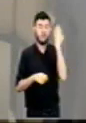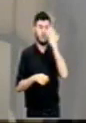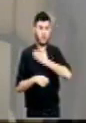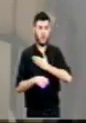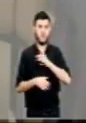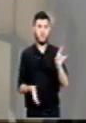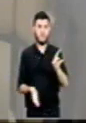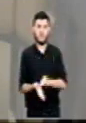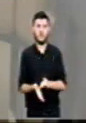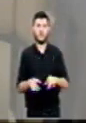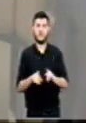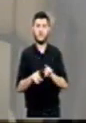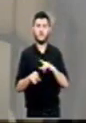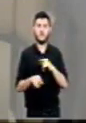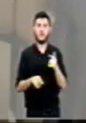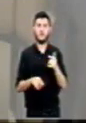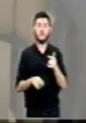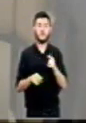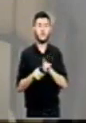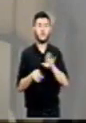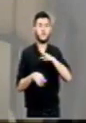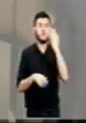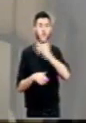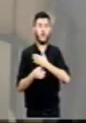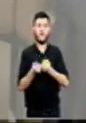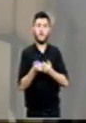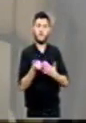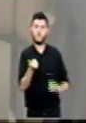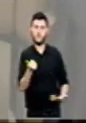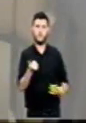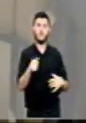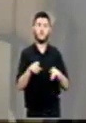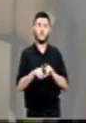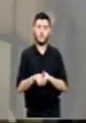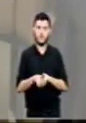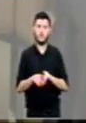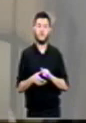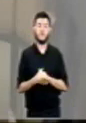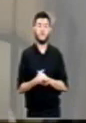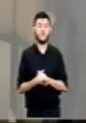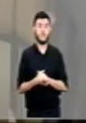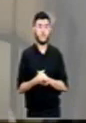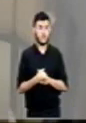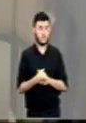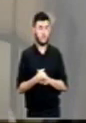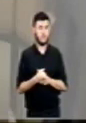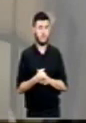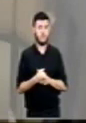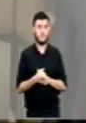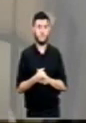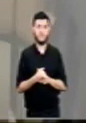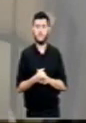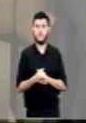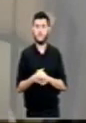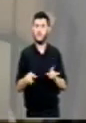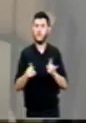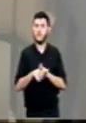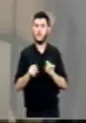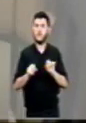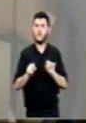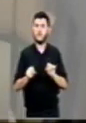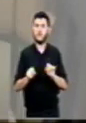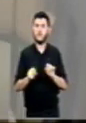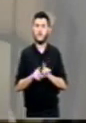daquelas outras diretamente dela derivadas, teoria dos frutos da árvore envenenada. Precedentes. E foi nulificada a